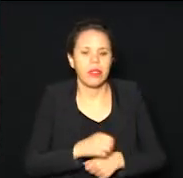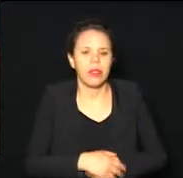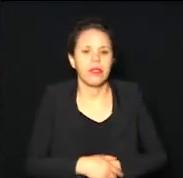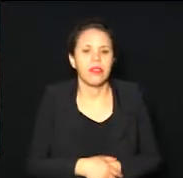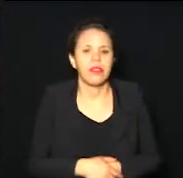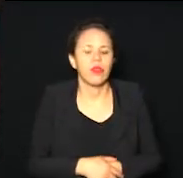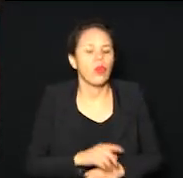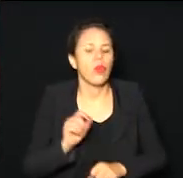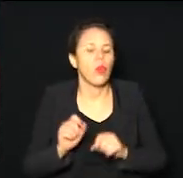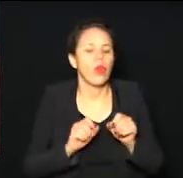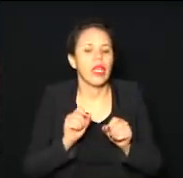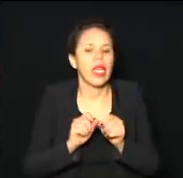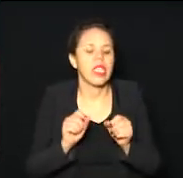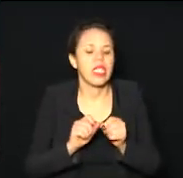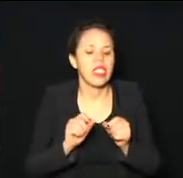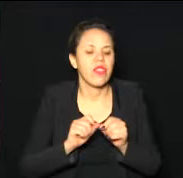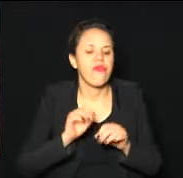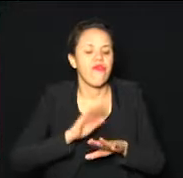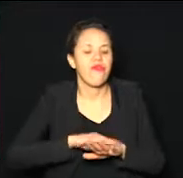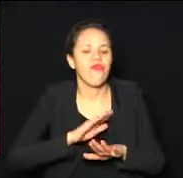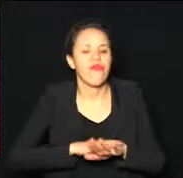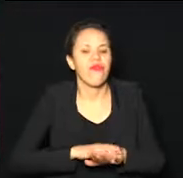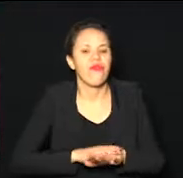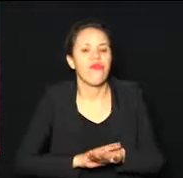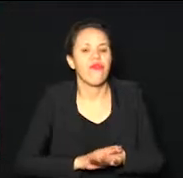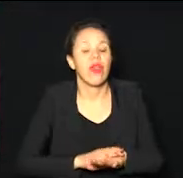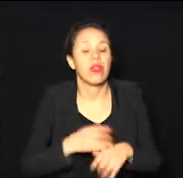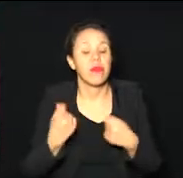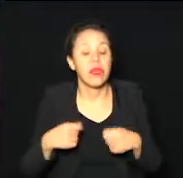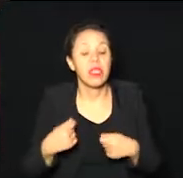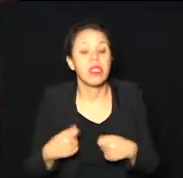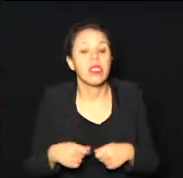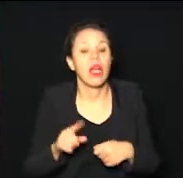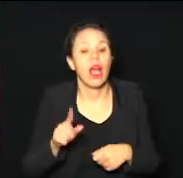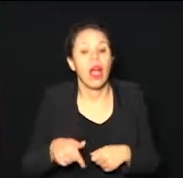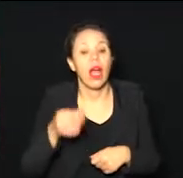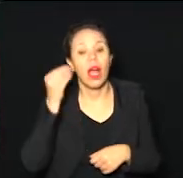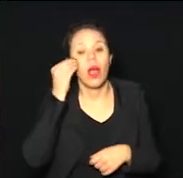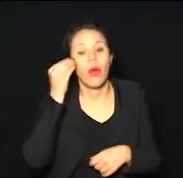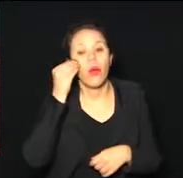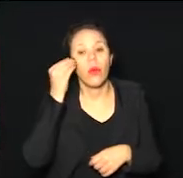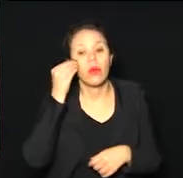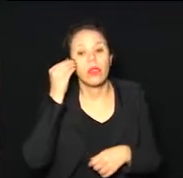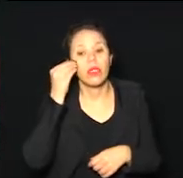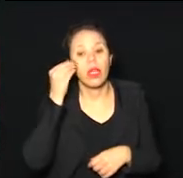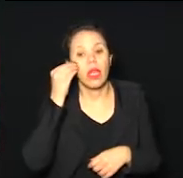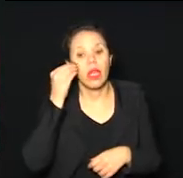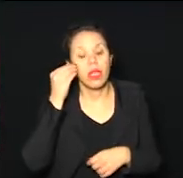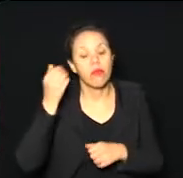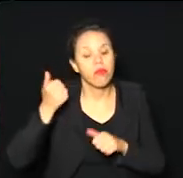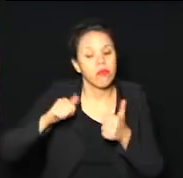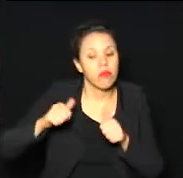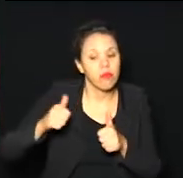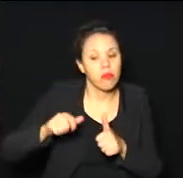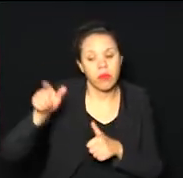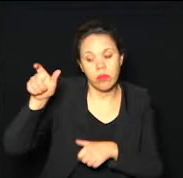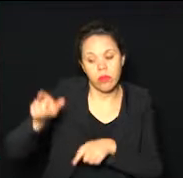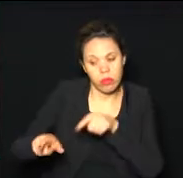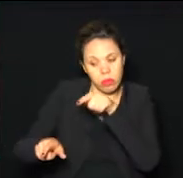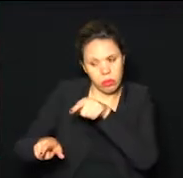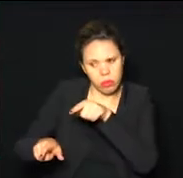o que se faz mesmo e o que deve ser feito é o teste para quem tem